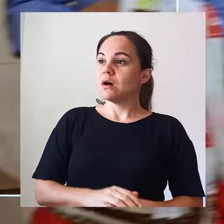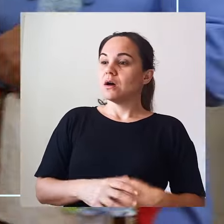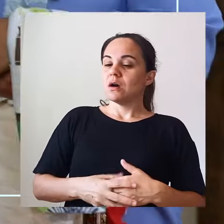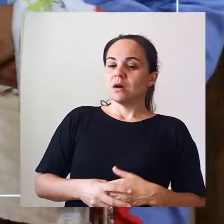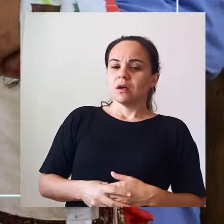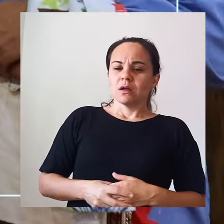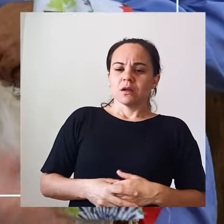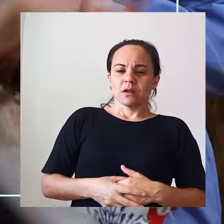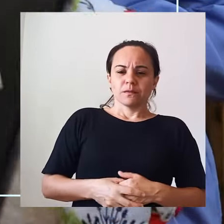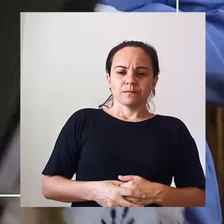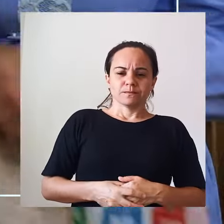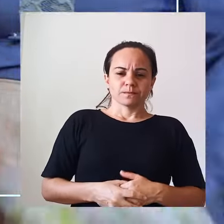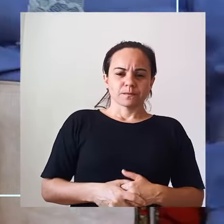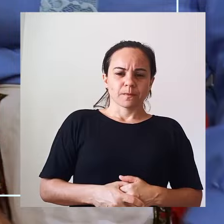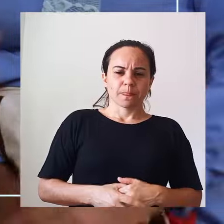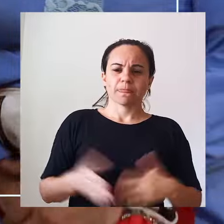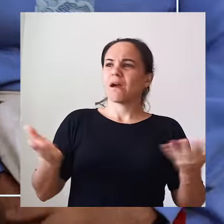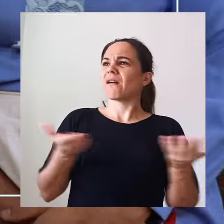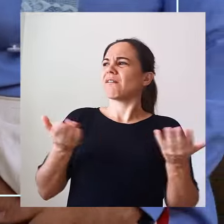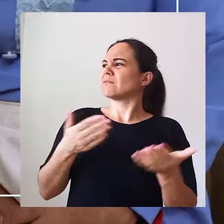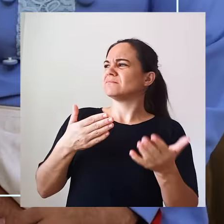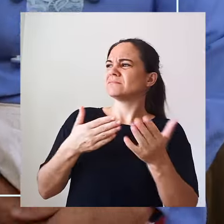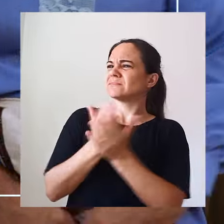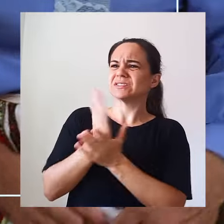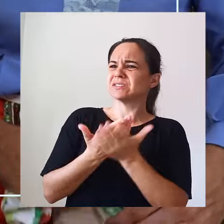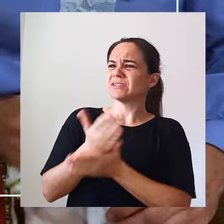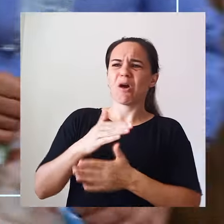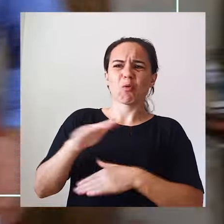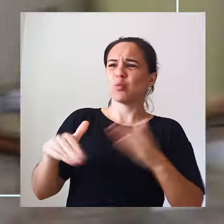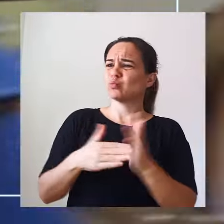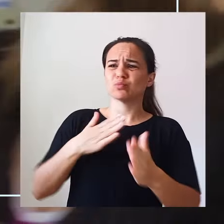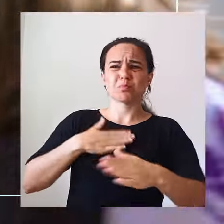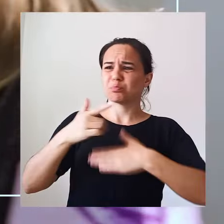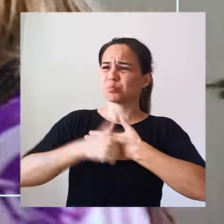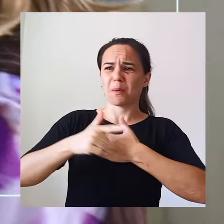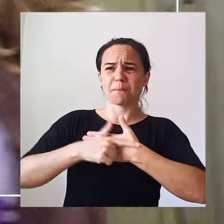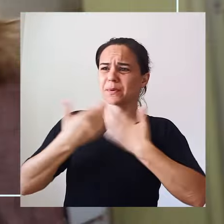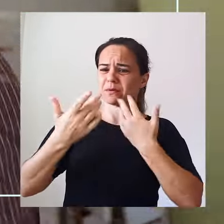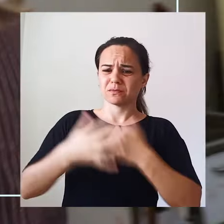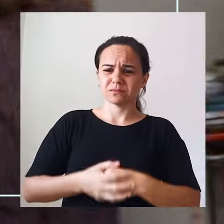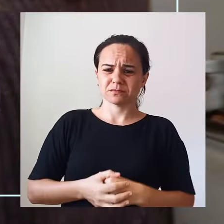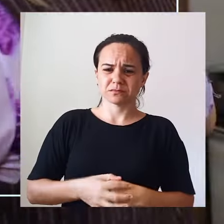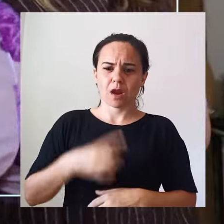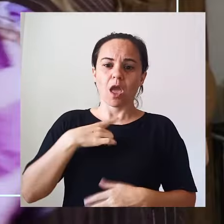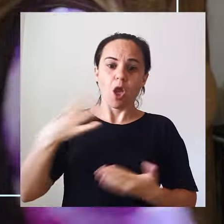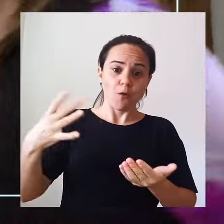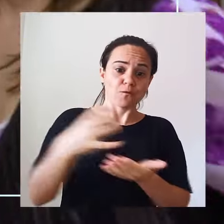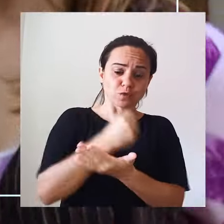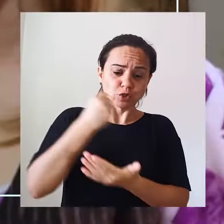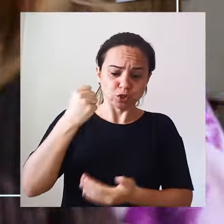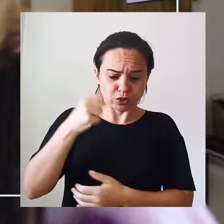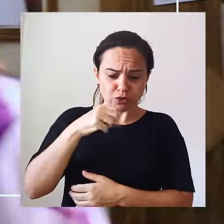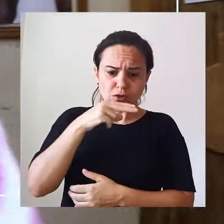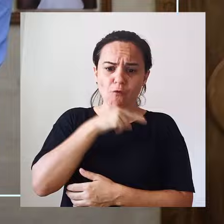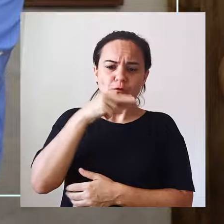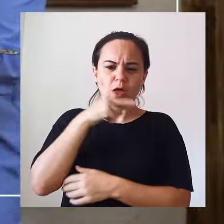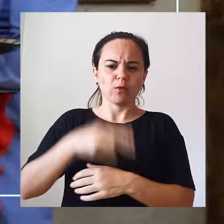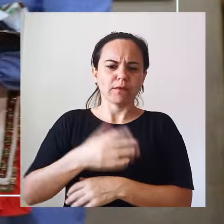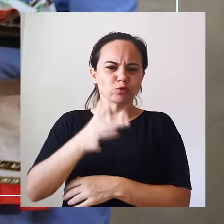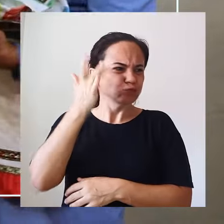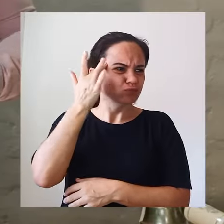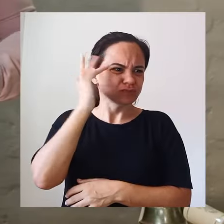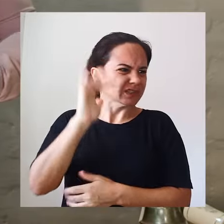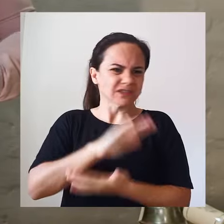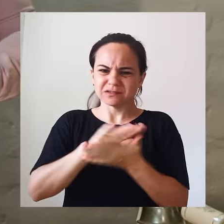Assim não dá. A Florence estragou todo o meu papel. Se eu só quis salvar a novela. Metida.